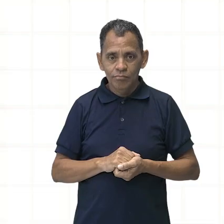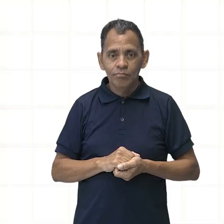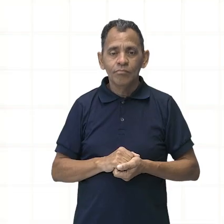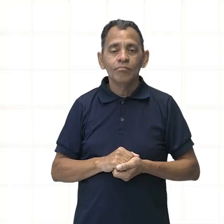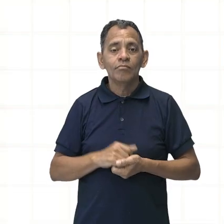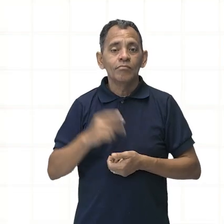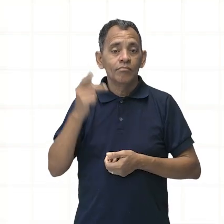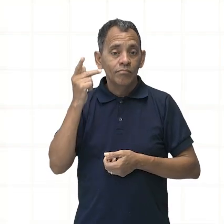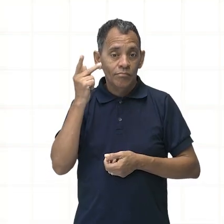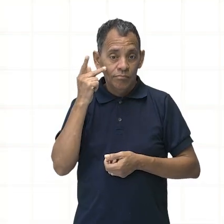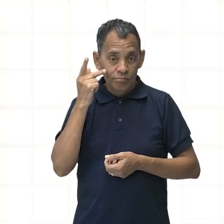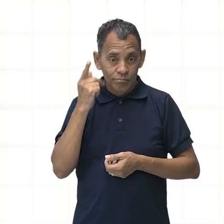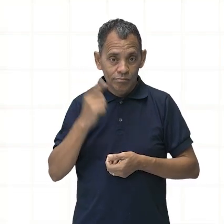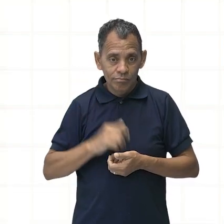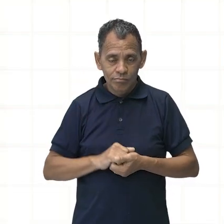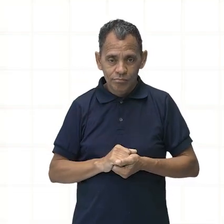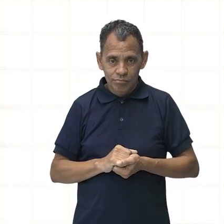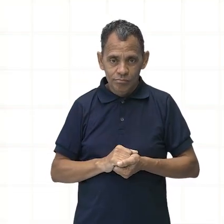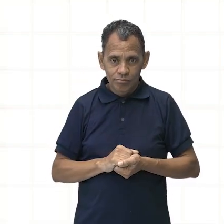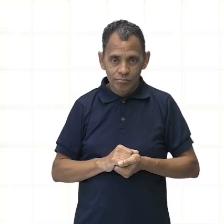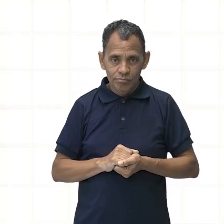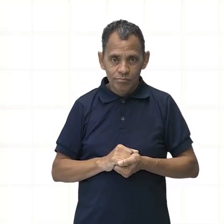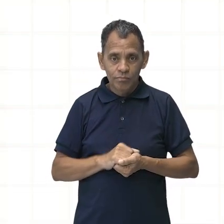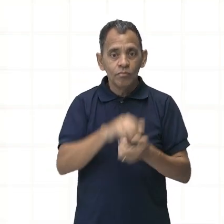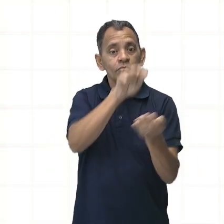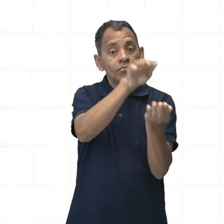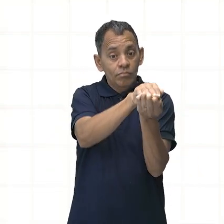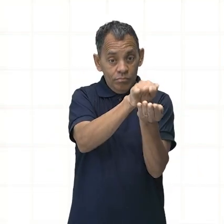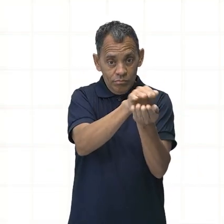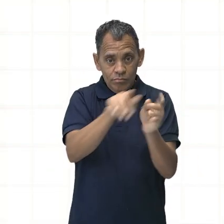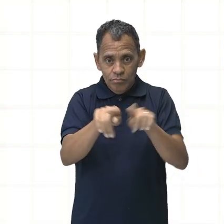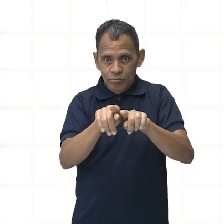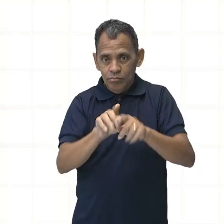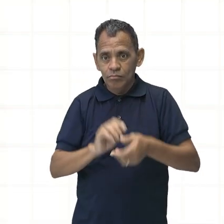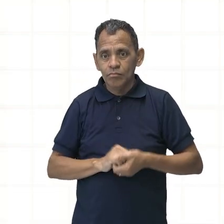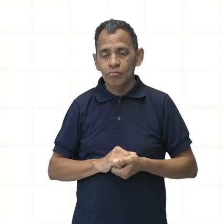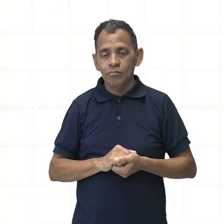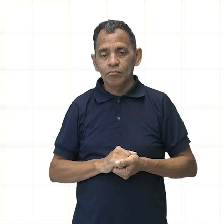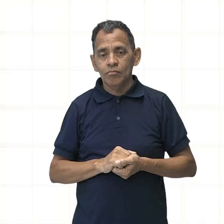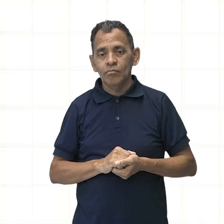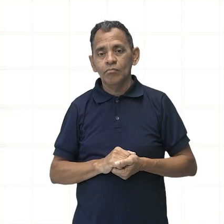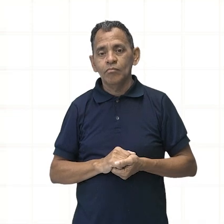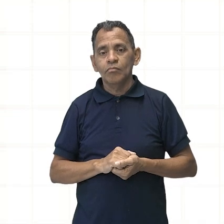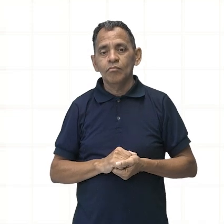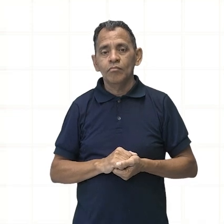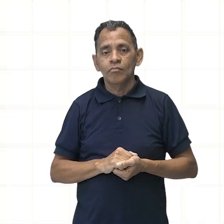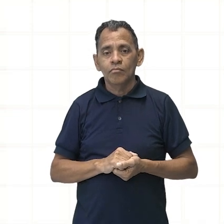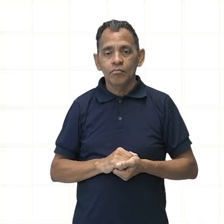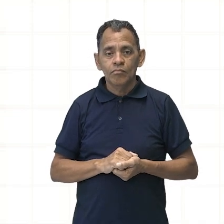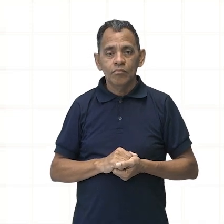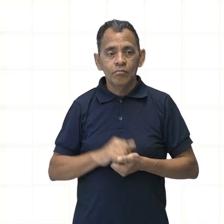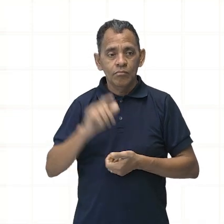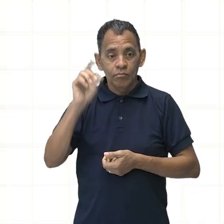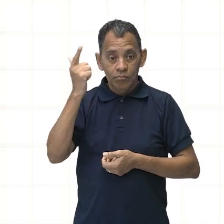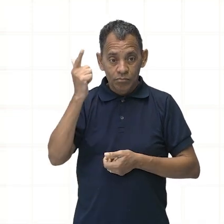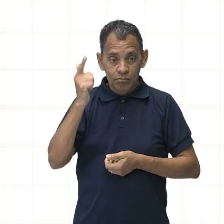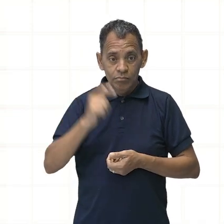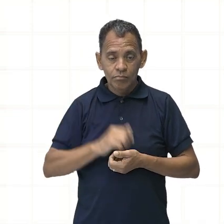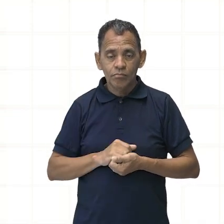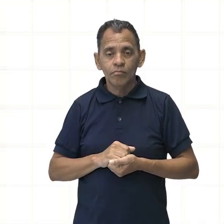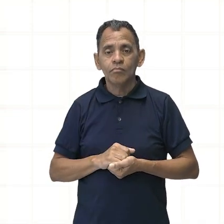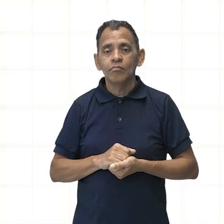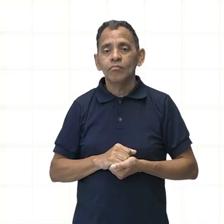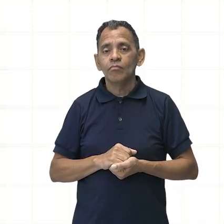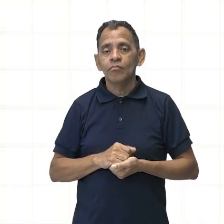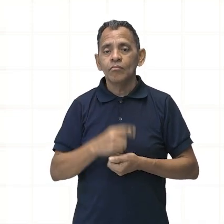é a nona colocação, com 1,4 milhões de habitantes, seguido de Goiânia, em décimo lugar,